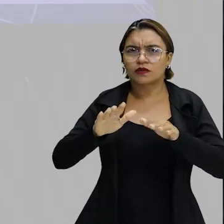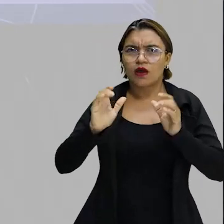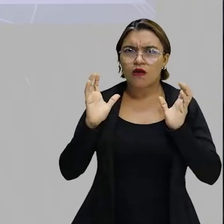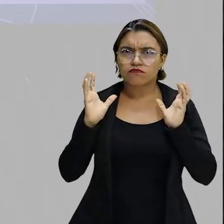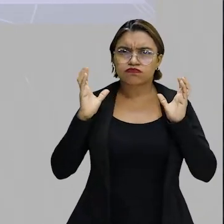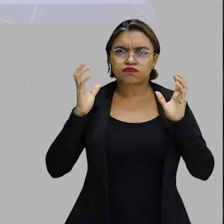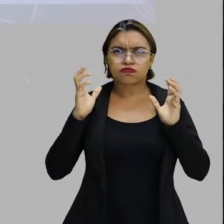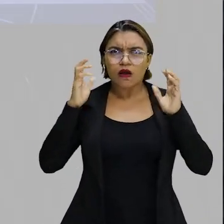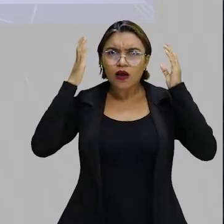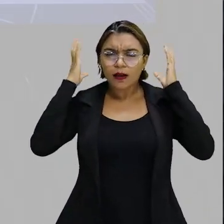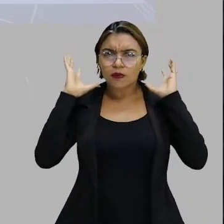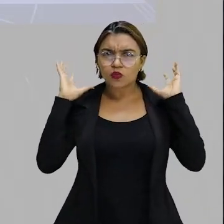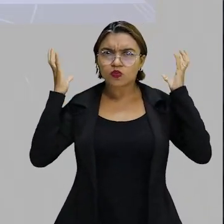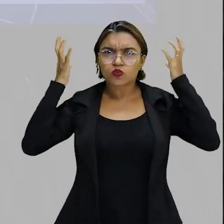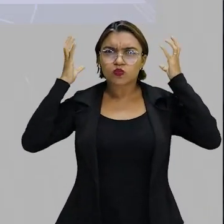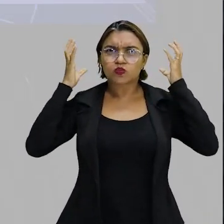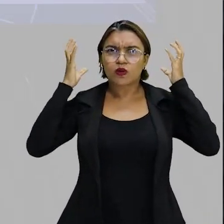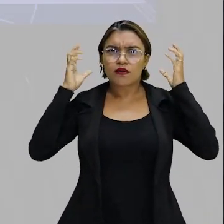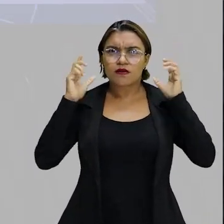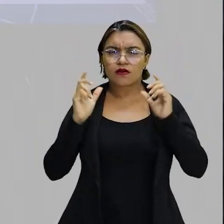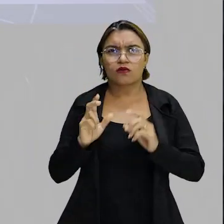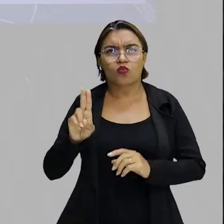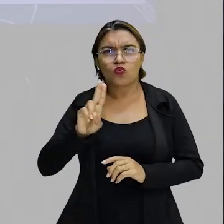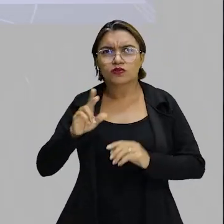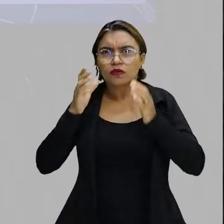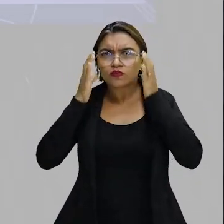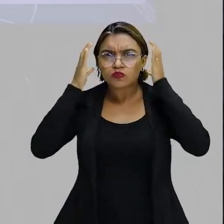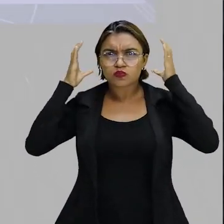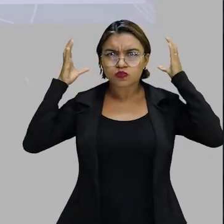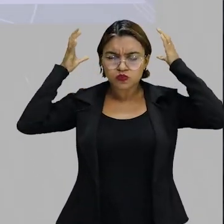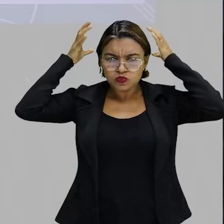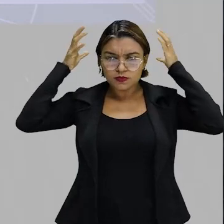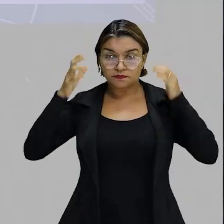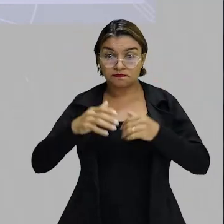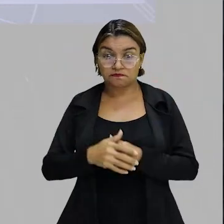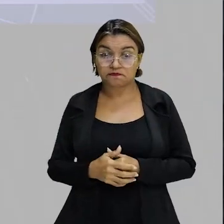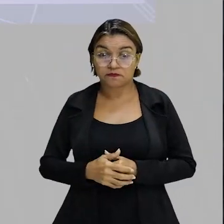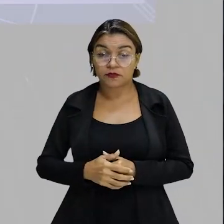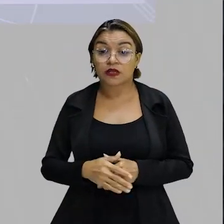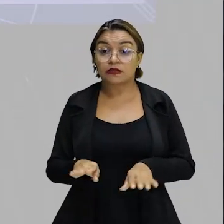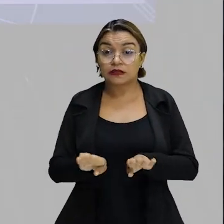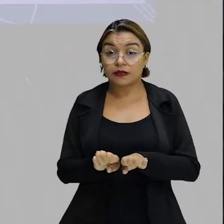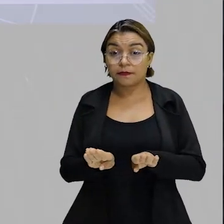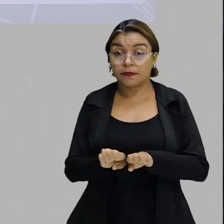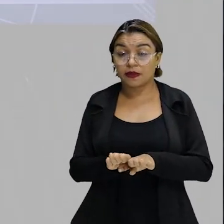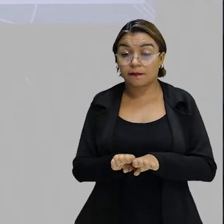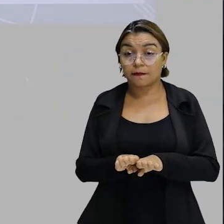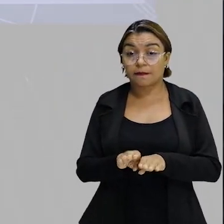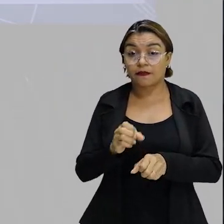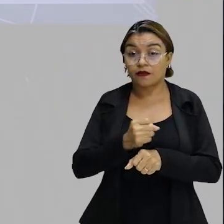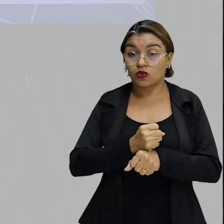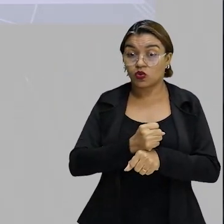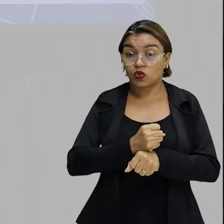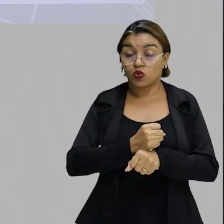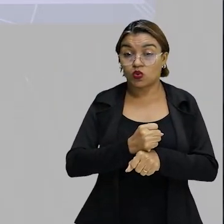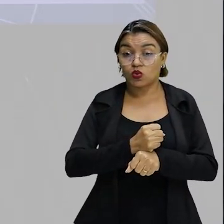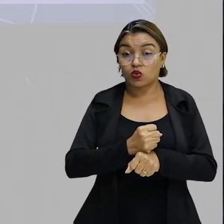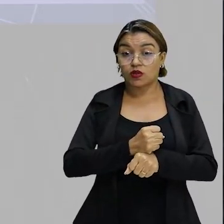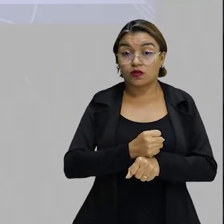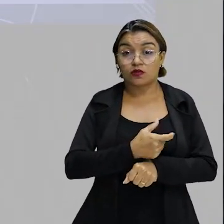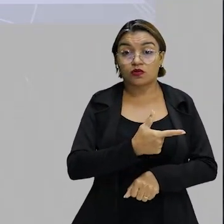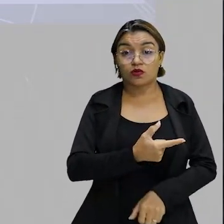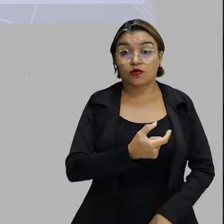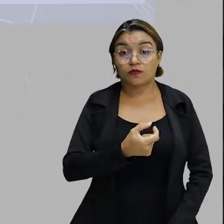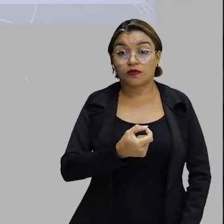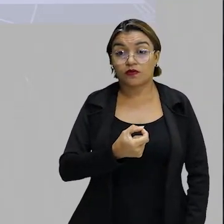assim, envolto. De 2000 e 2021, esse álbum